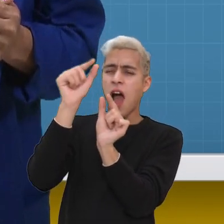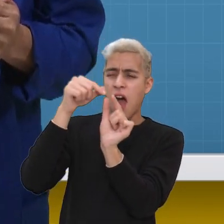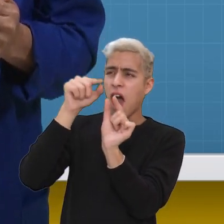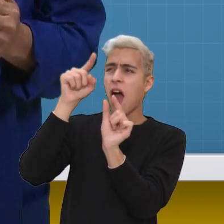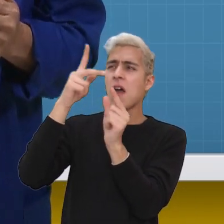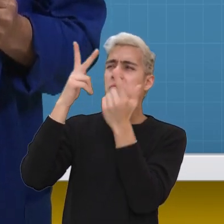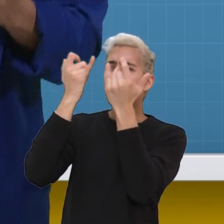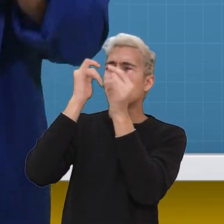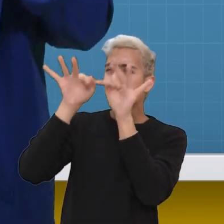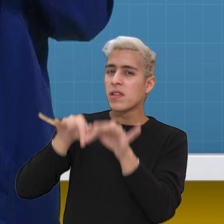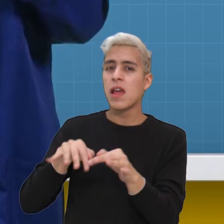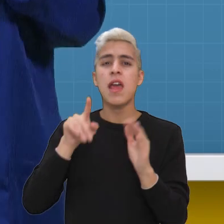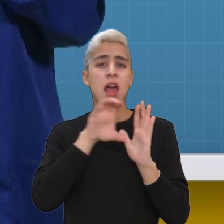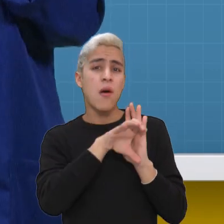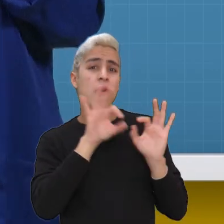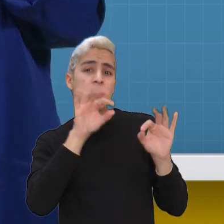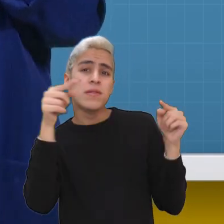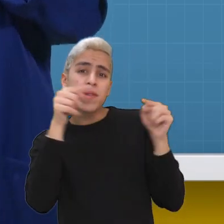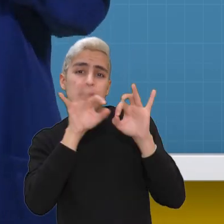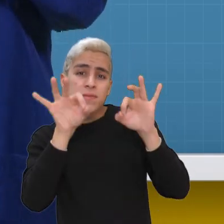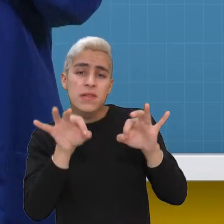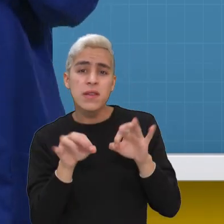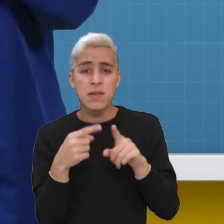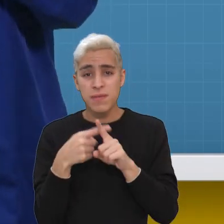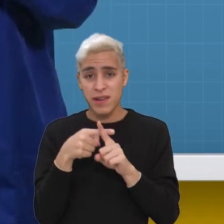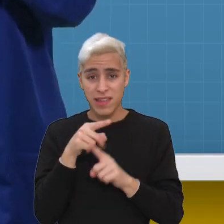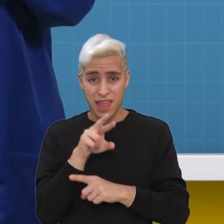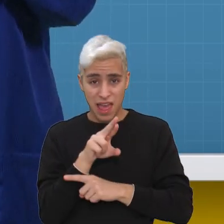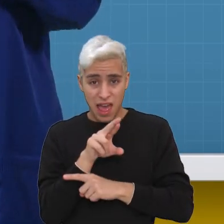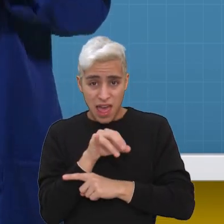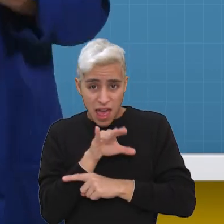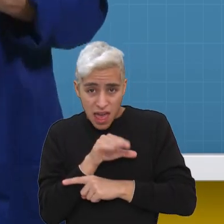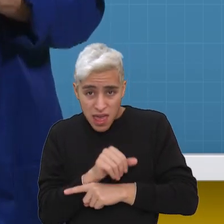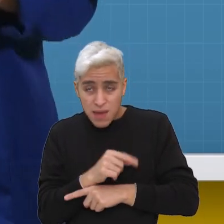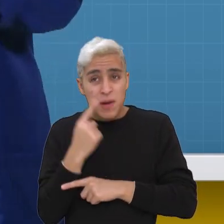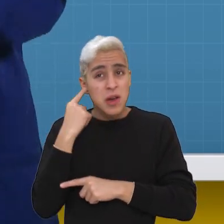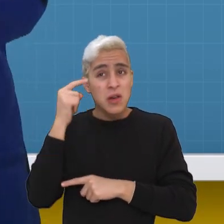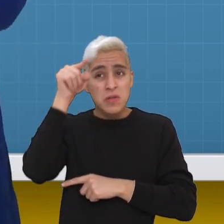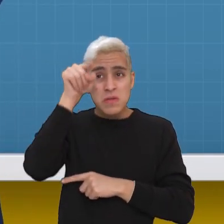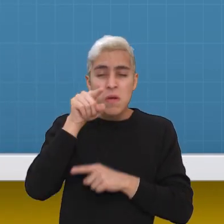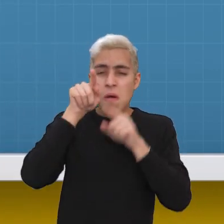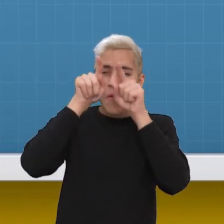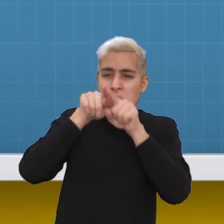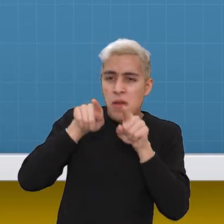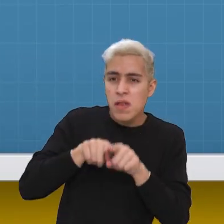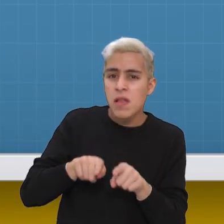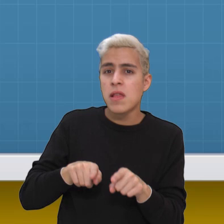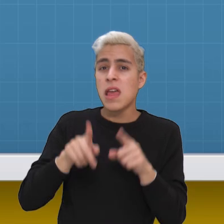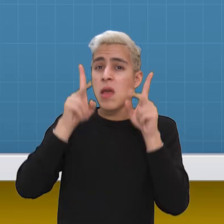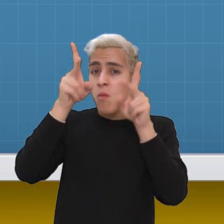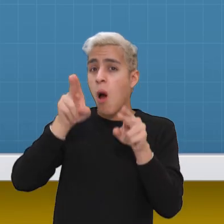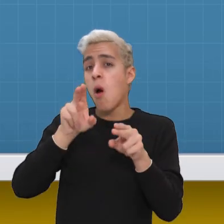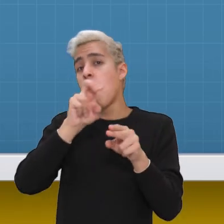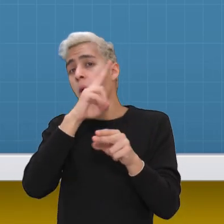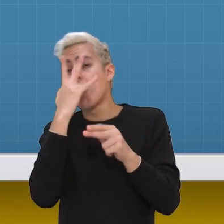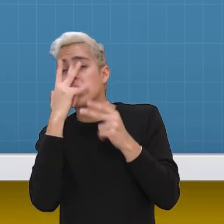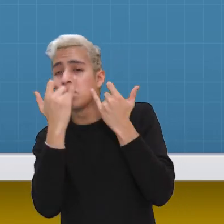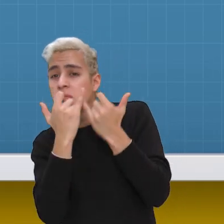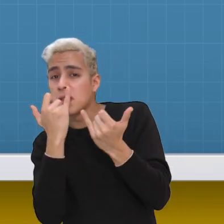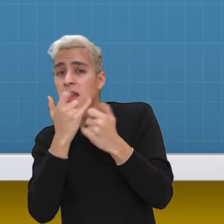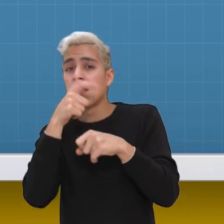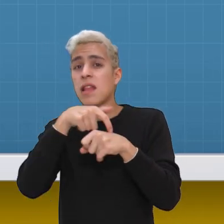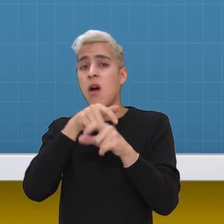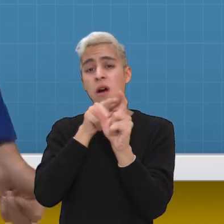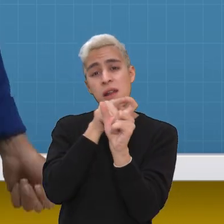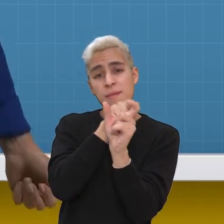falando, pessoal. Que rima é a repetição de som igual ou semelhante na terminação de 2 palavras.